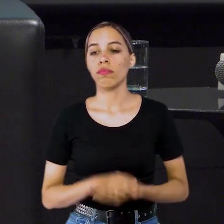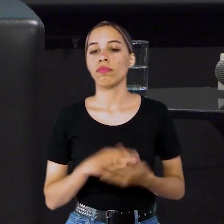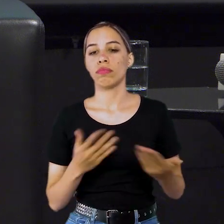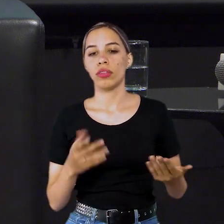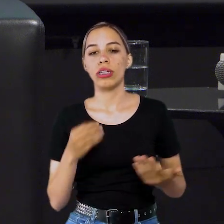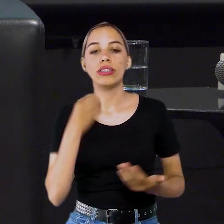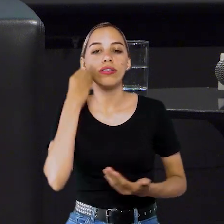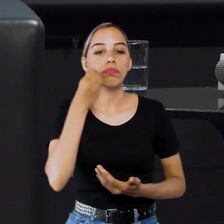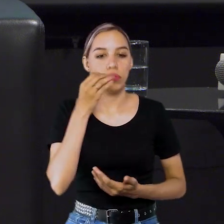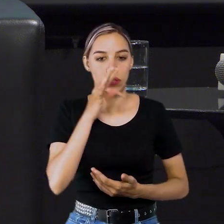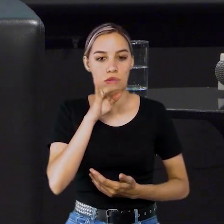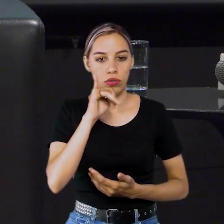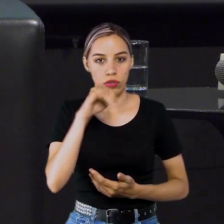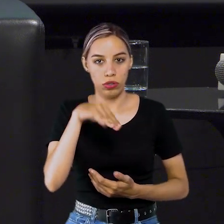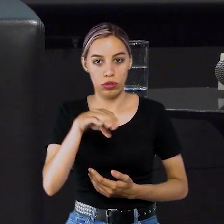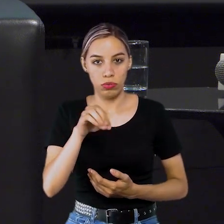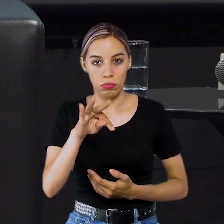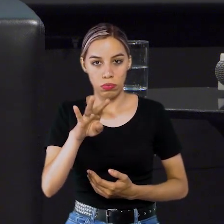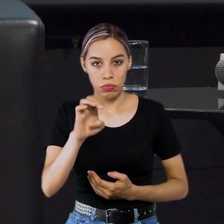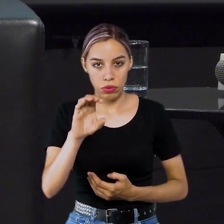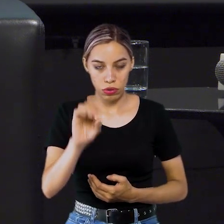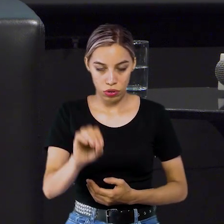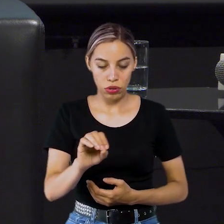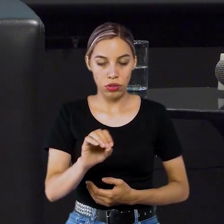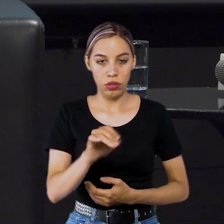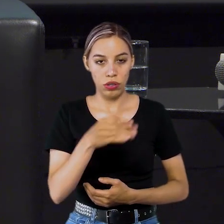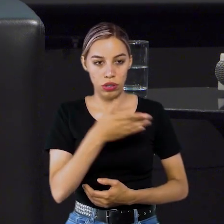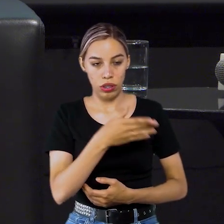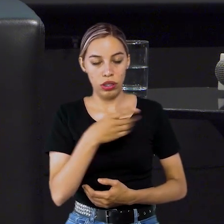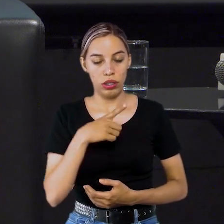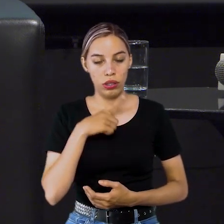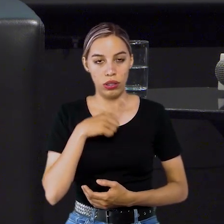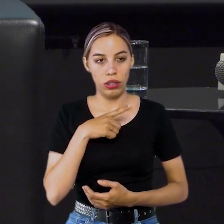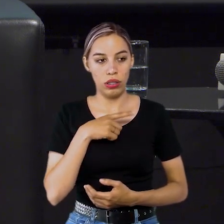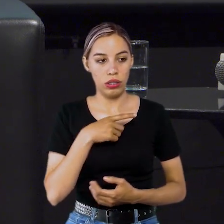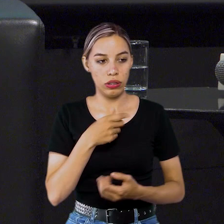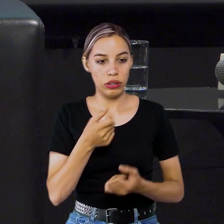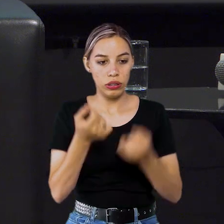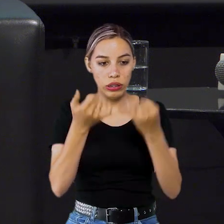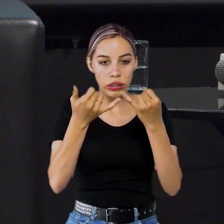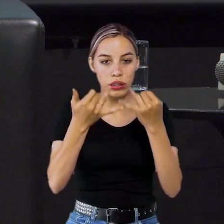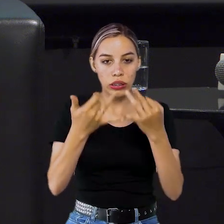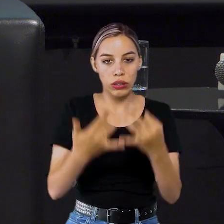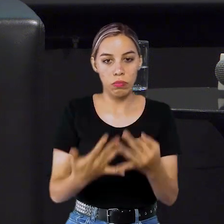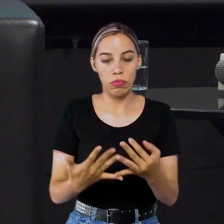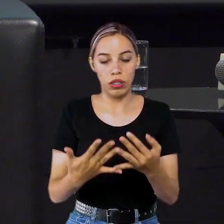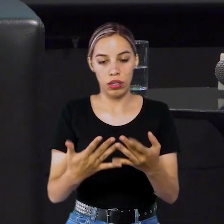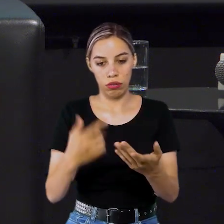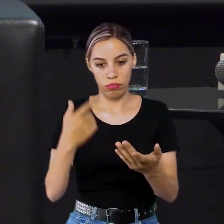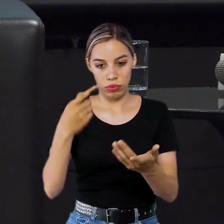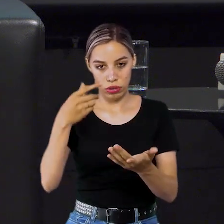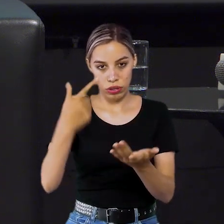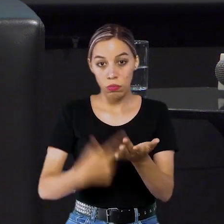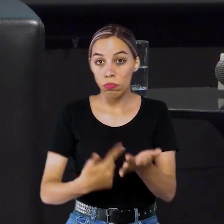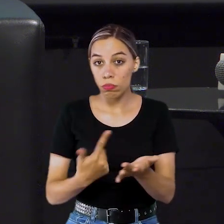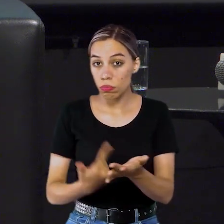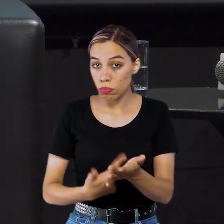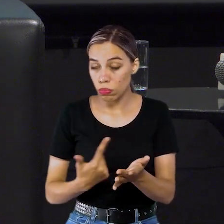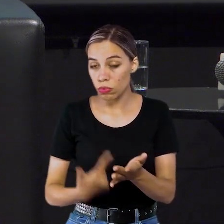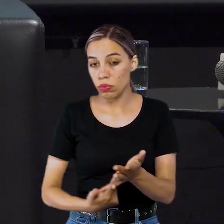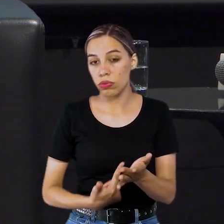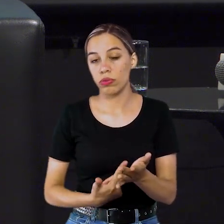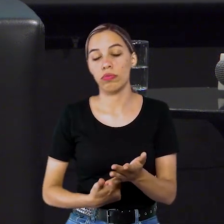também através do pensamento Buá, Guarani, trazendo um pouco, através da escrita, porque também tem